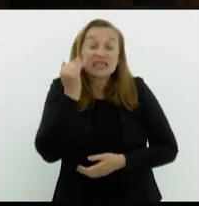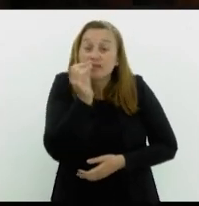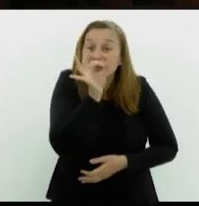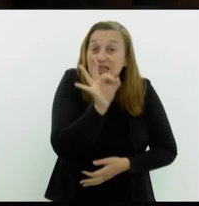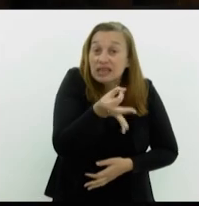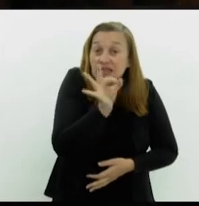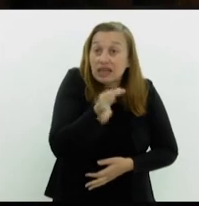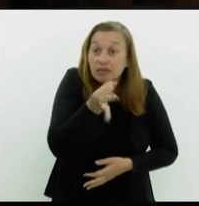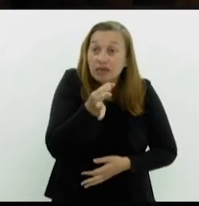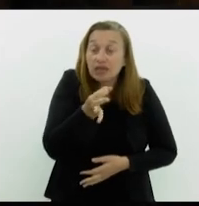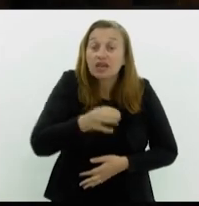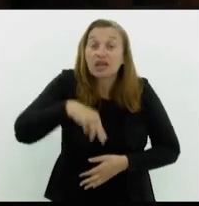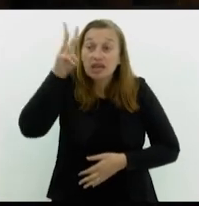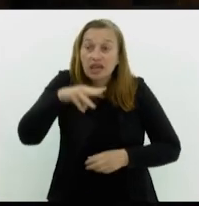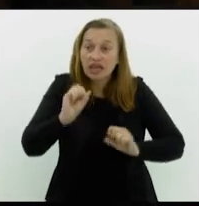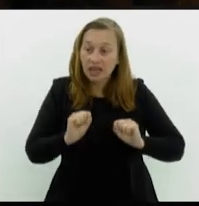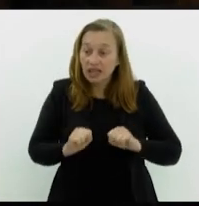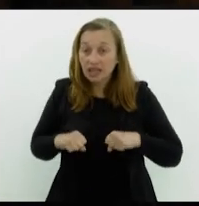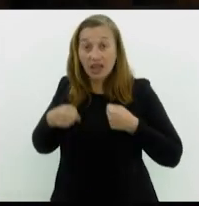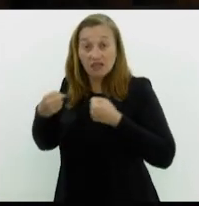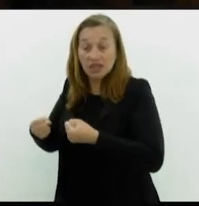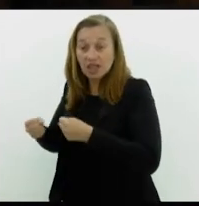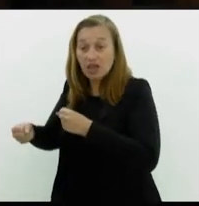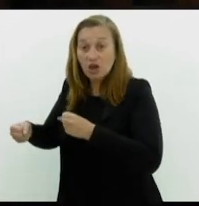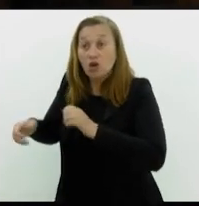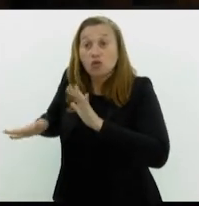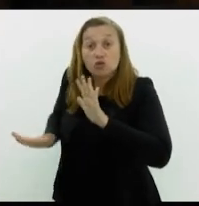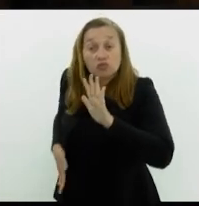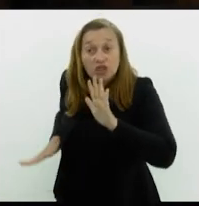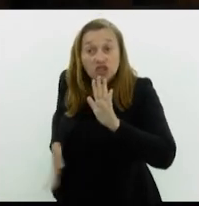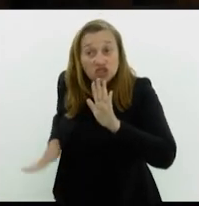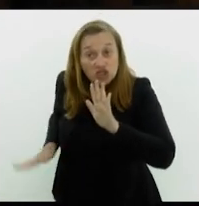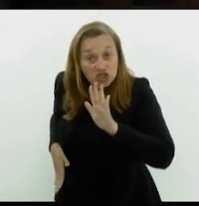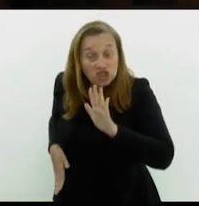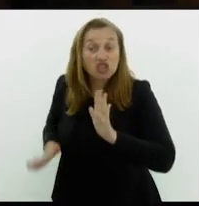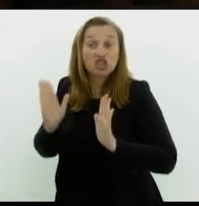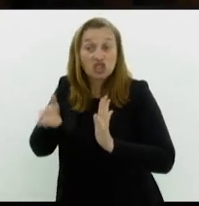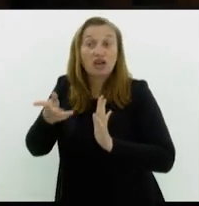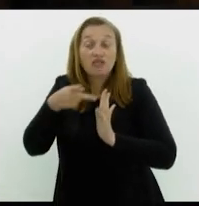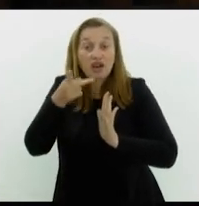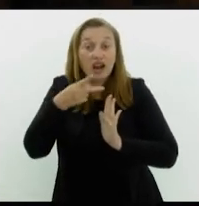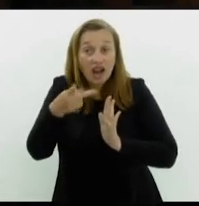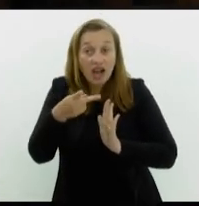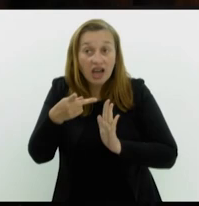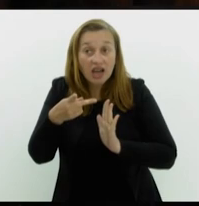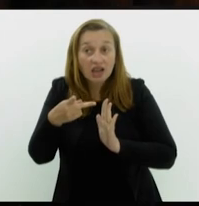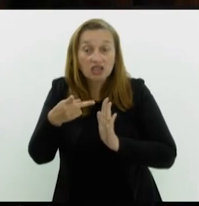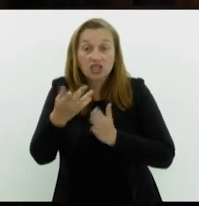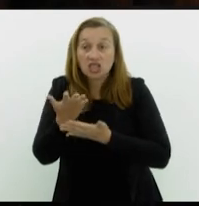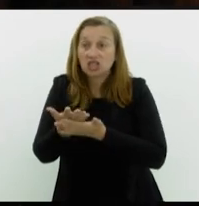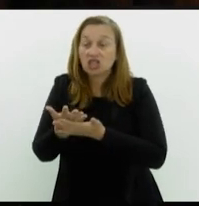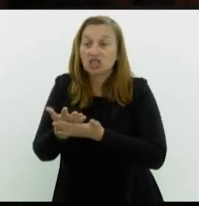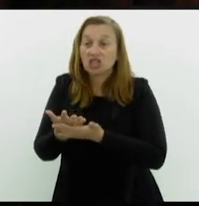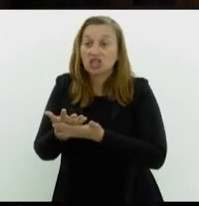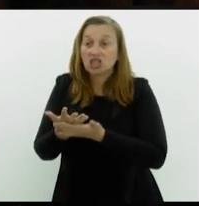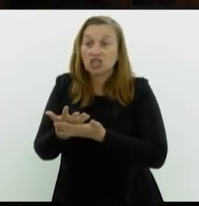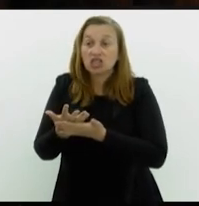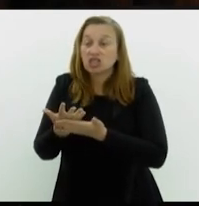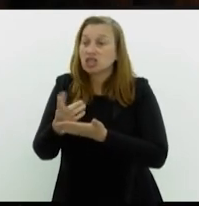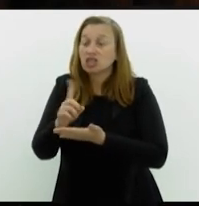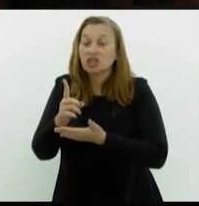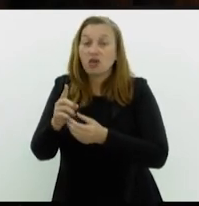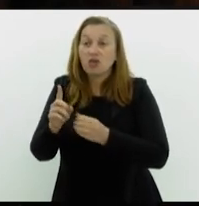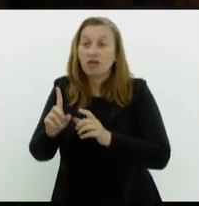exatamente aqueles que querem defender o crime organizado, aqueles que já disseram publicamente que lavam as mãos para a questão da